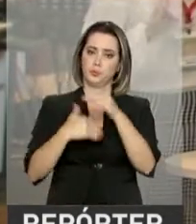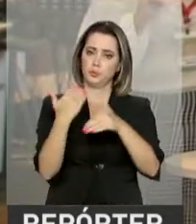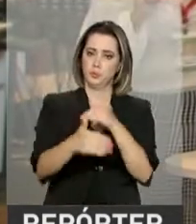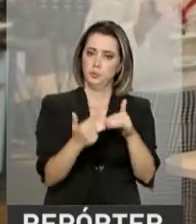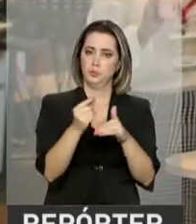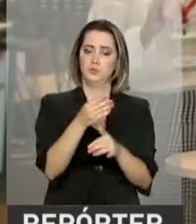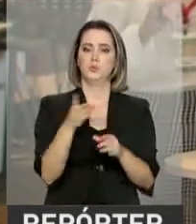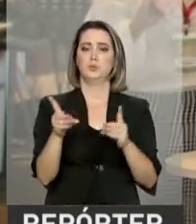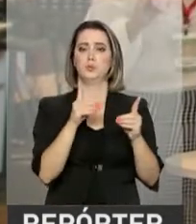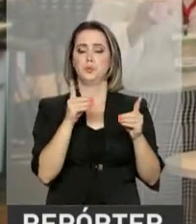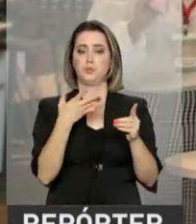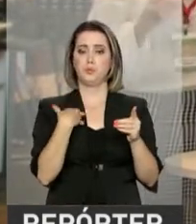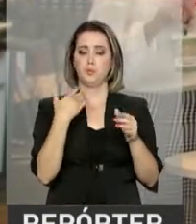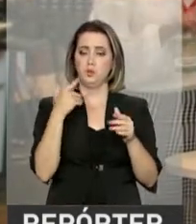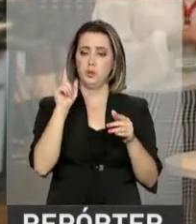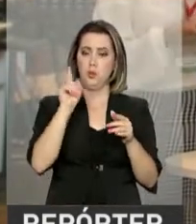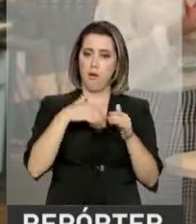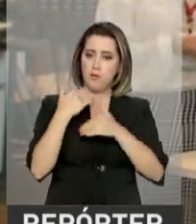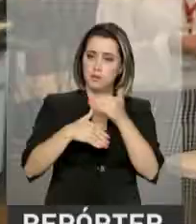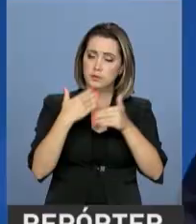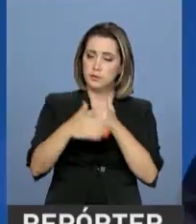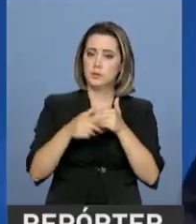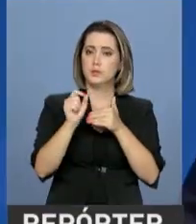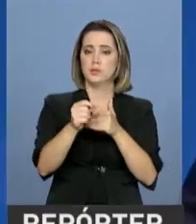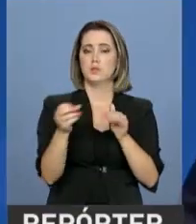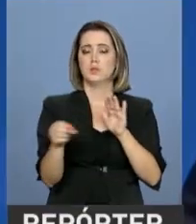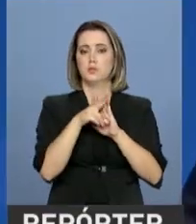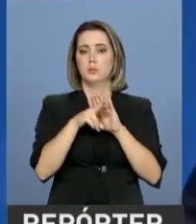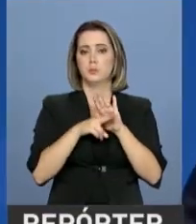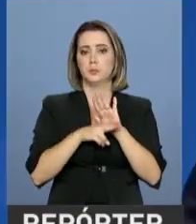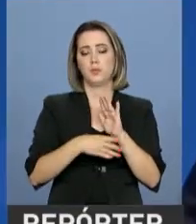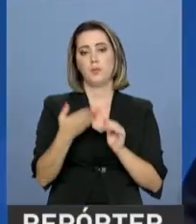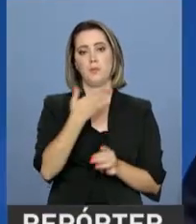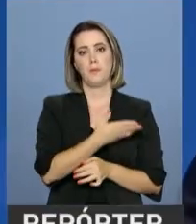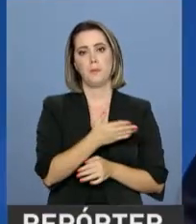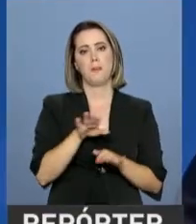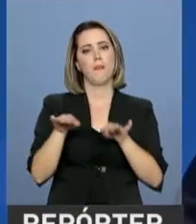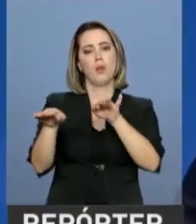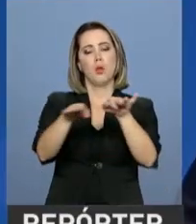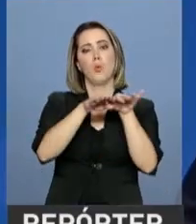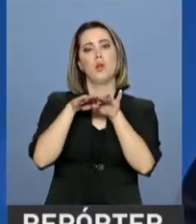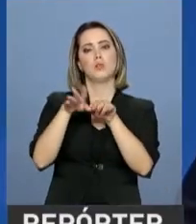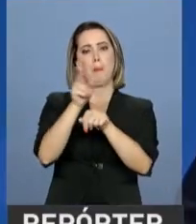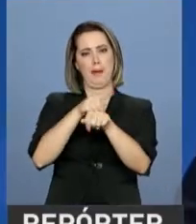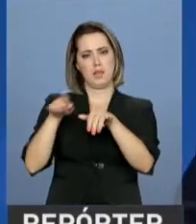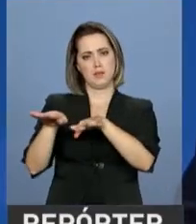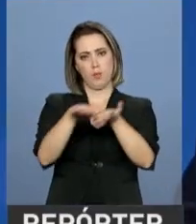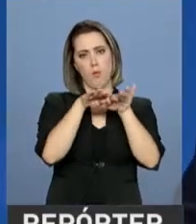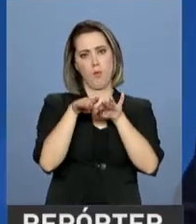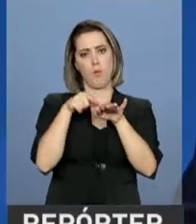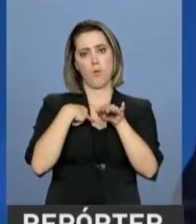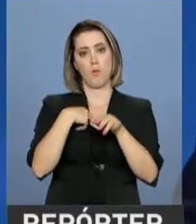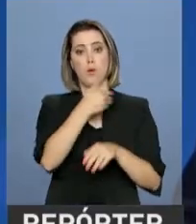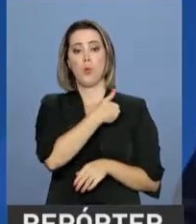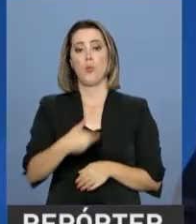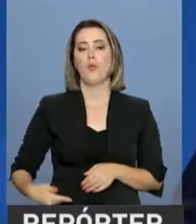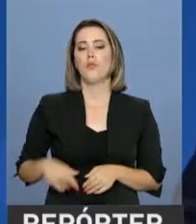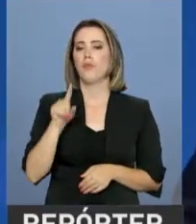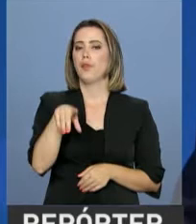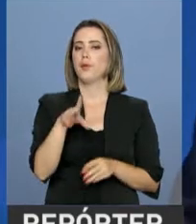necessárias ao país o diálogo em uma democracia governa se na base do